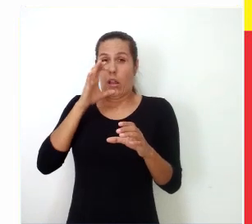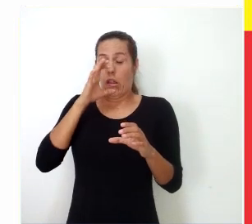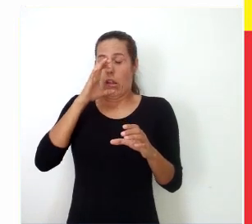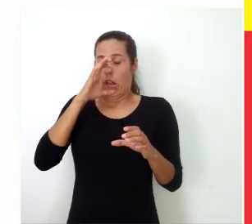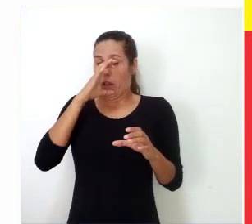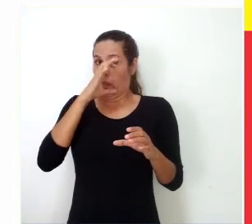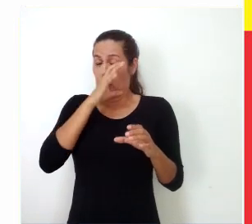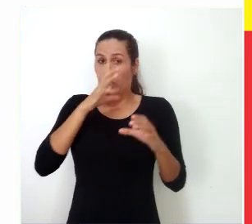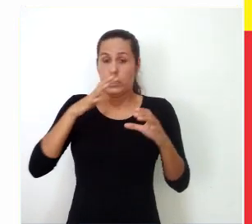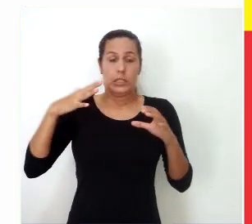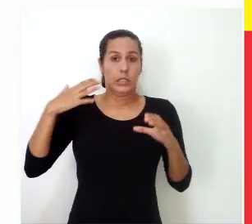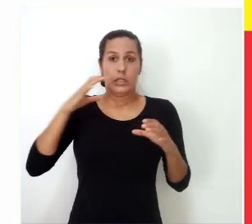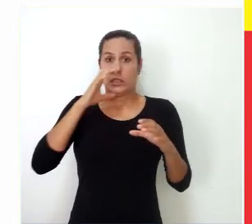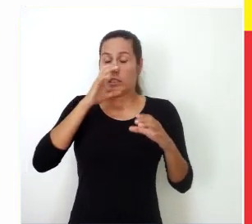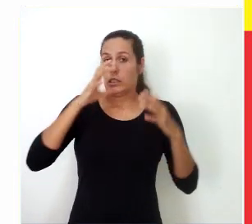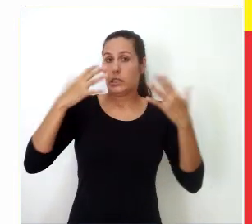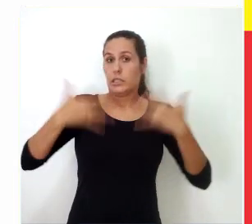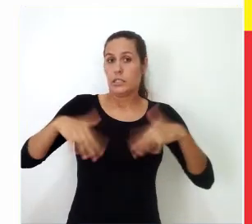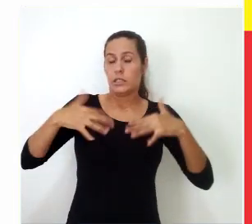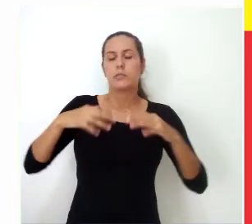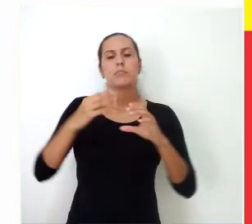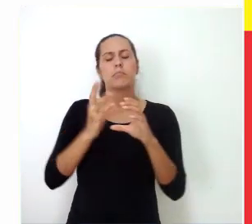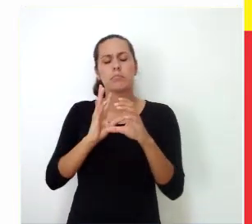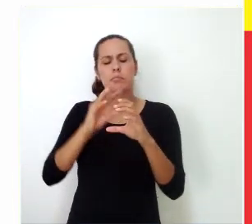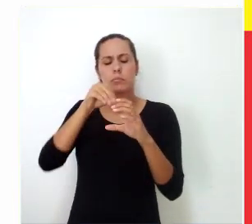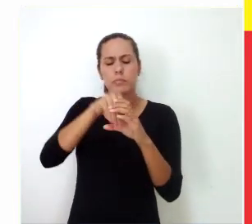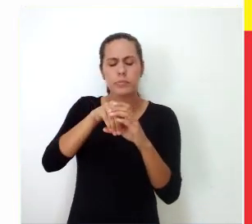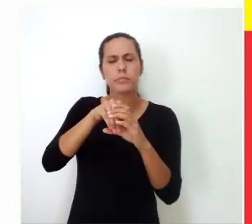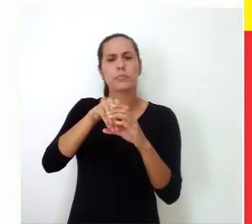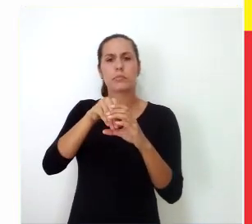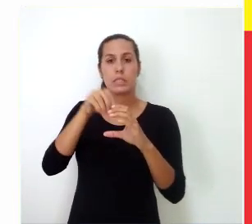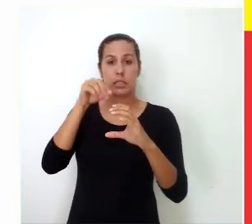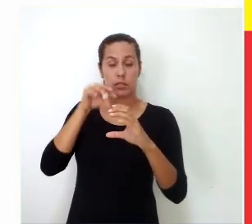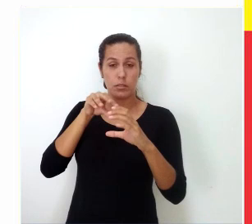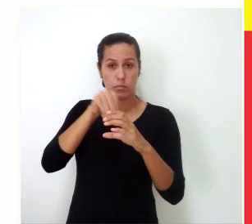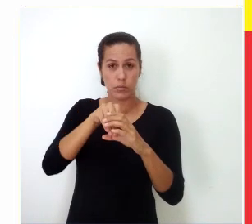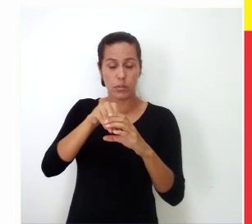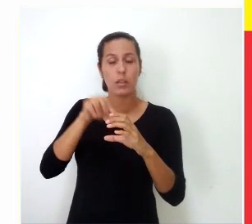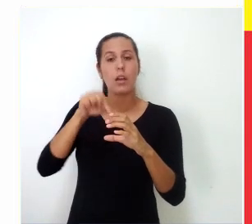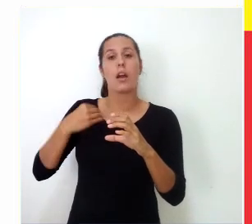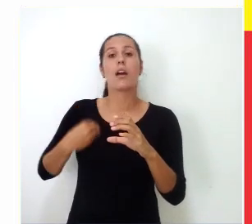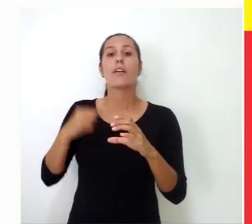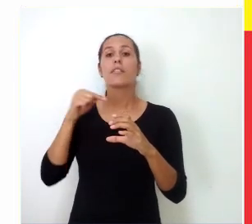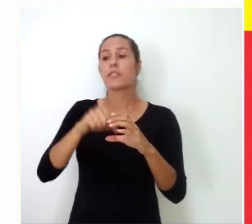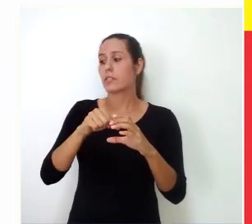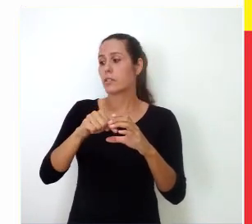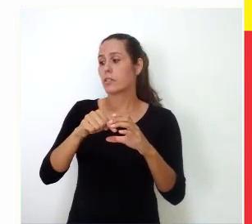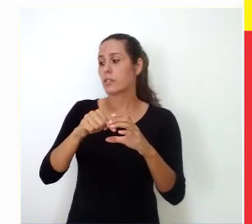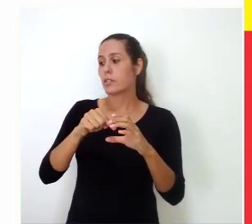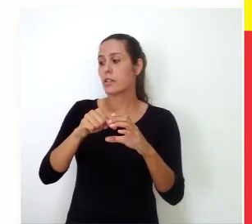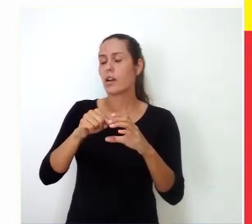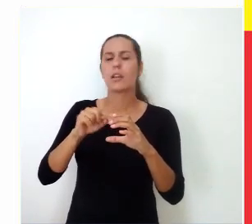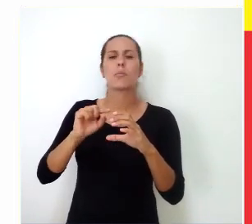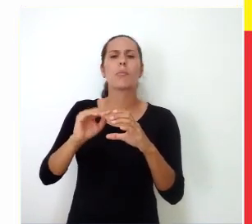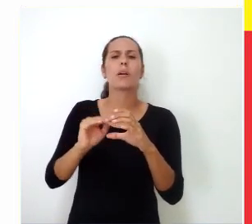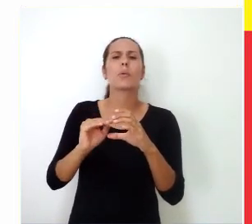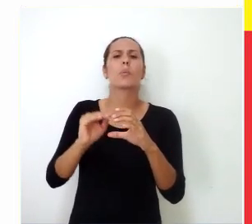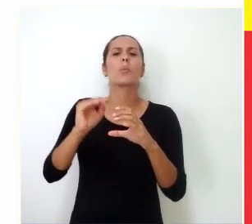elevadíssimas, certo? Depois do núcleo interno, a gente vai para uma camada